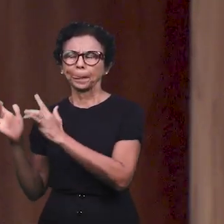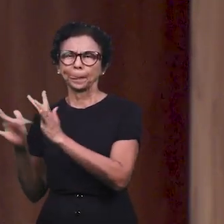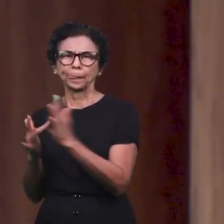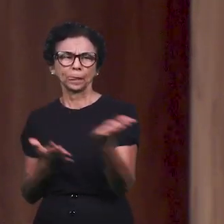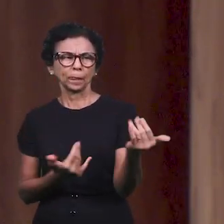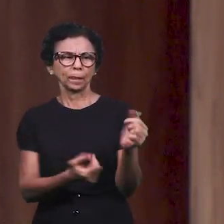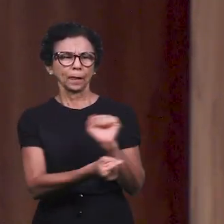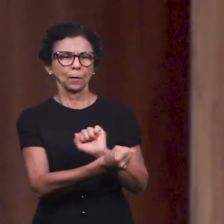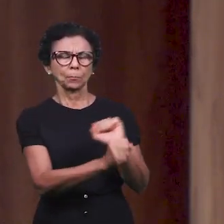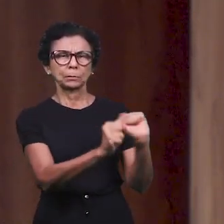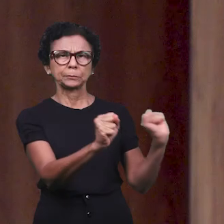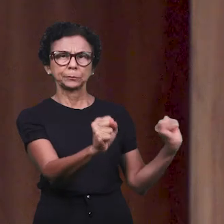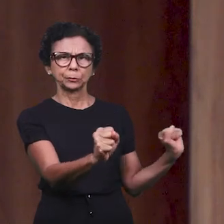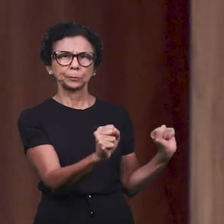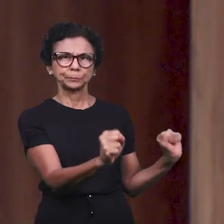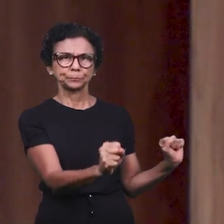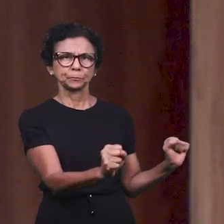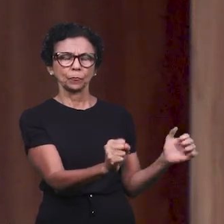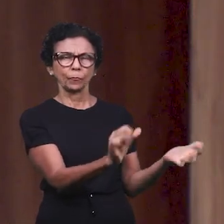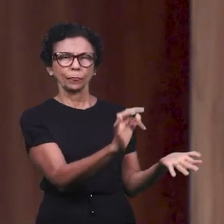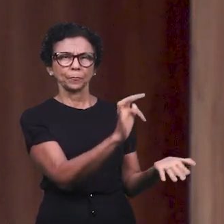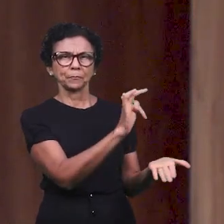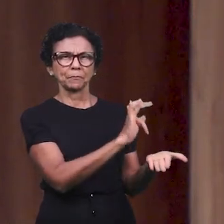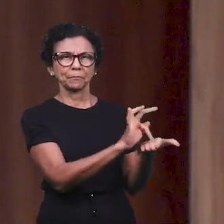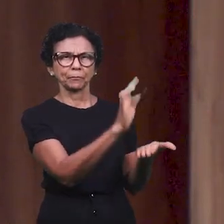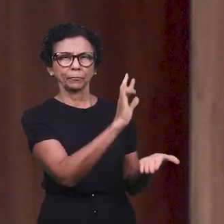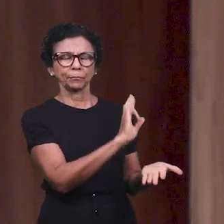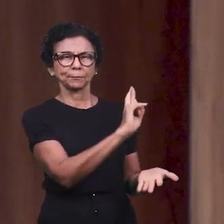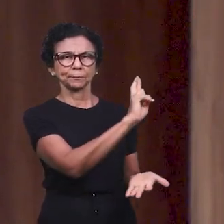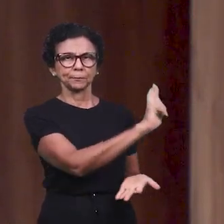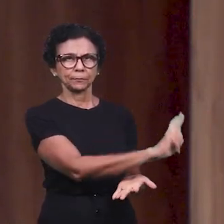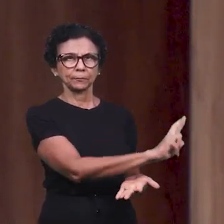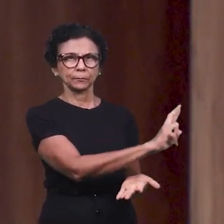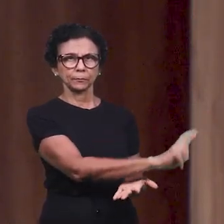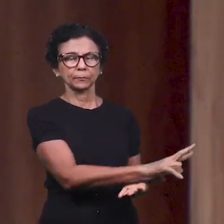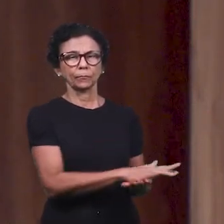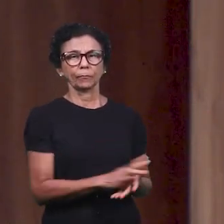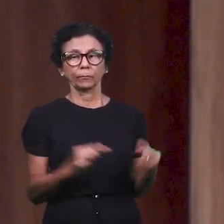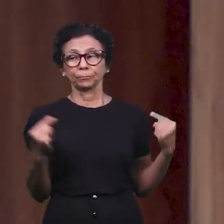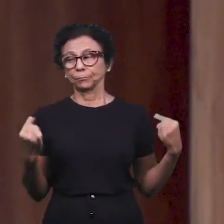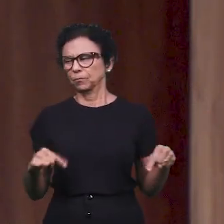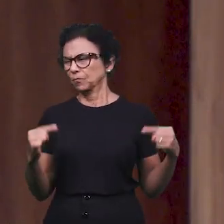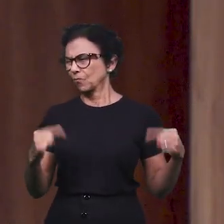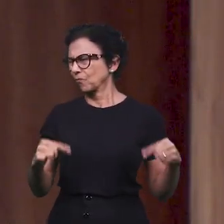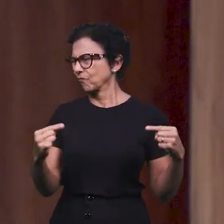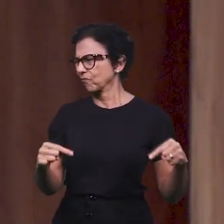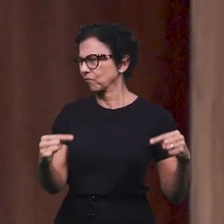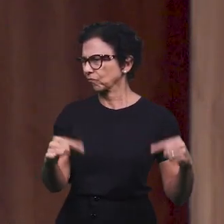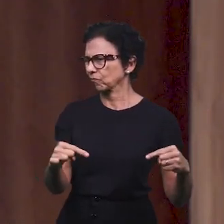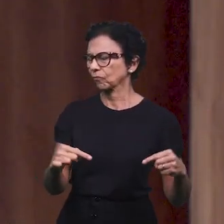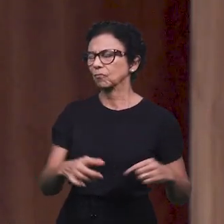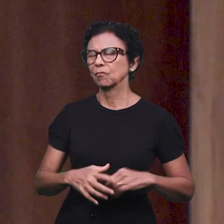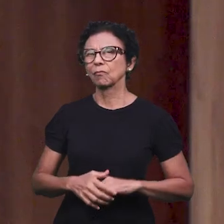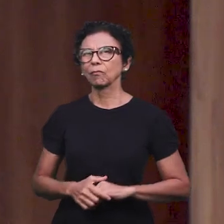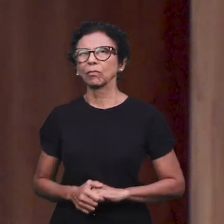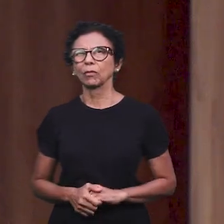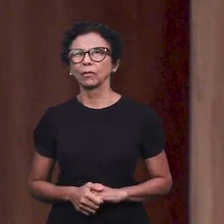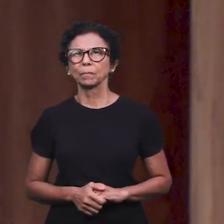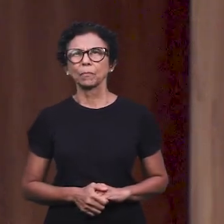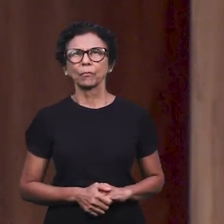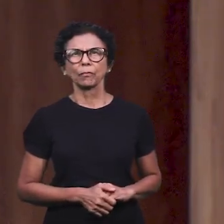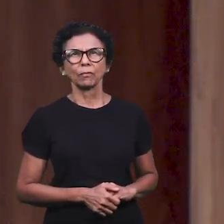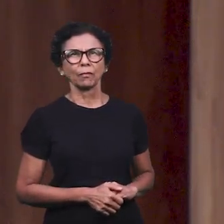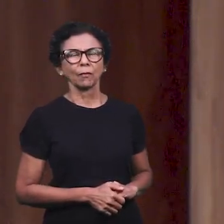jovem e os fariseus, os religiosos, estavam fazendo muita oposição a Jesus, dizendo que ele operava não